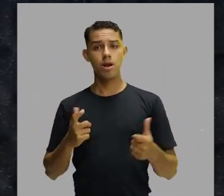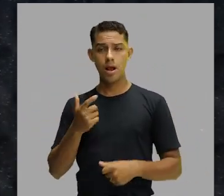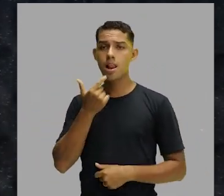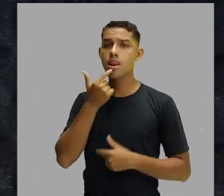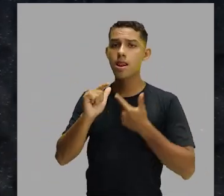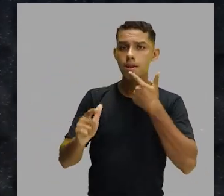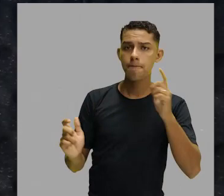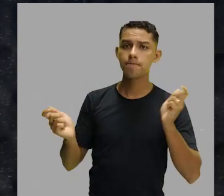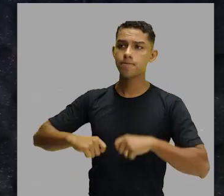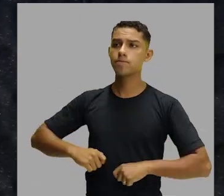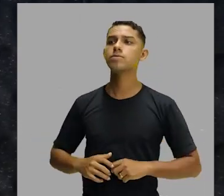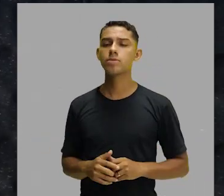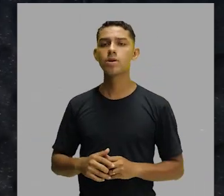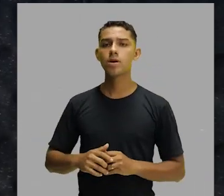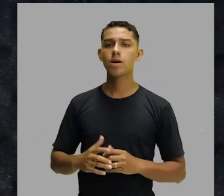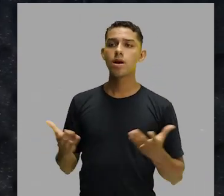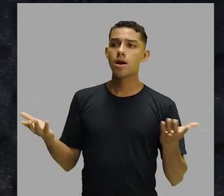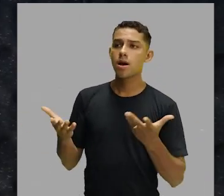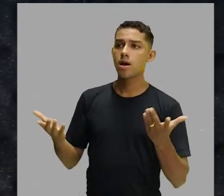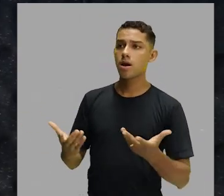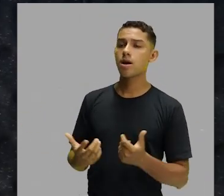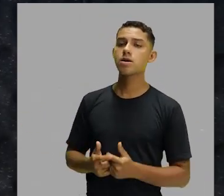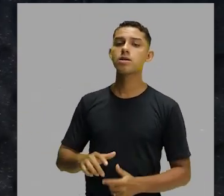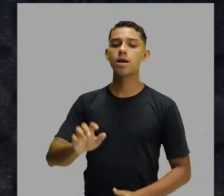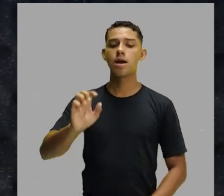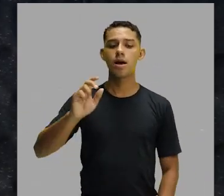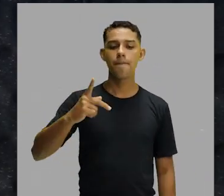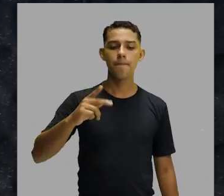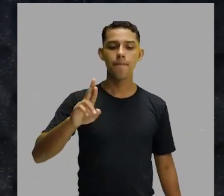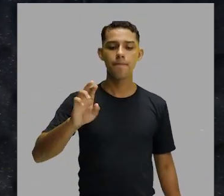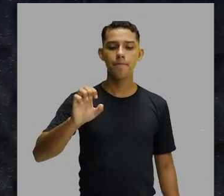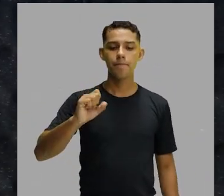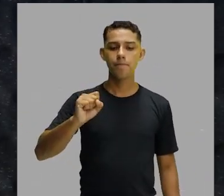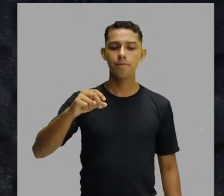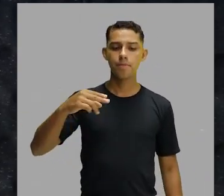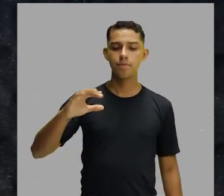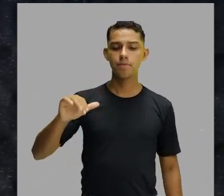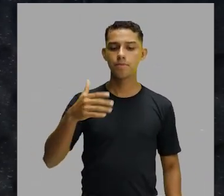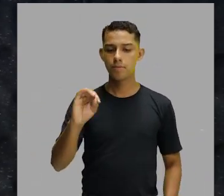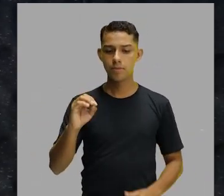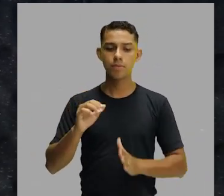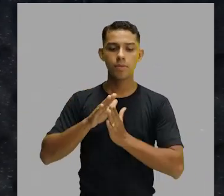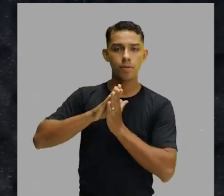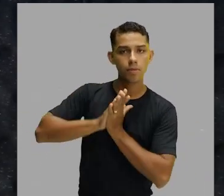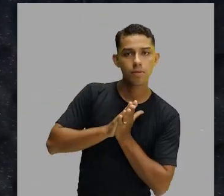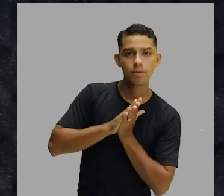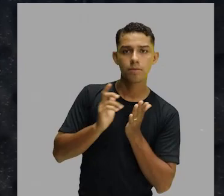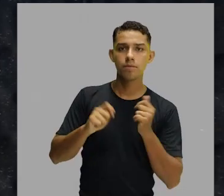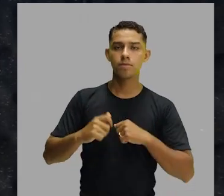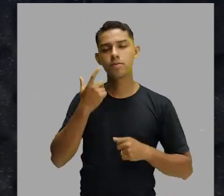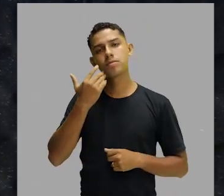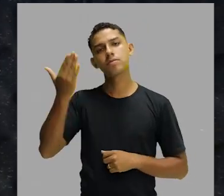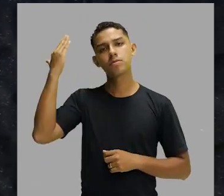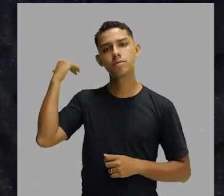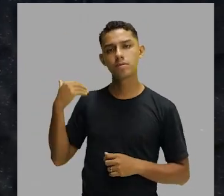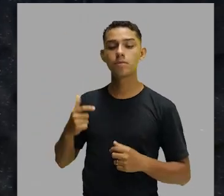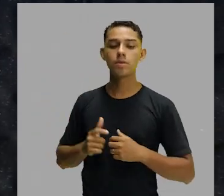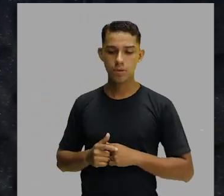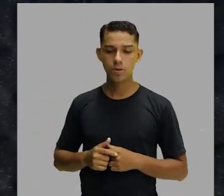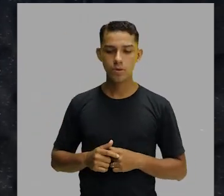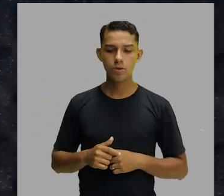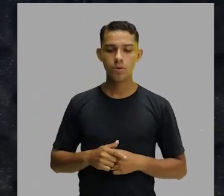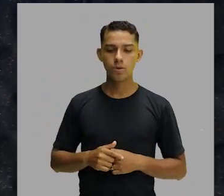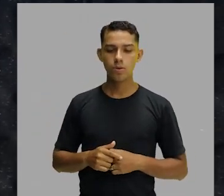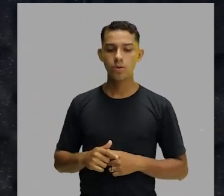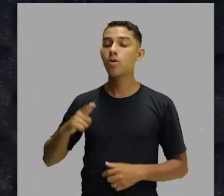invenção da prensa. Hoje a gente chama de imprensa, mas porque vem da prensa. O Gutenberg, eu já